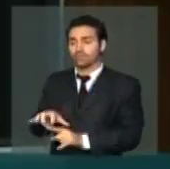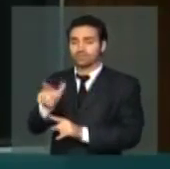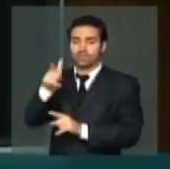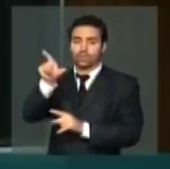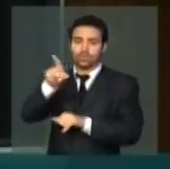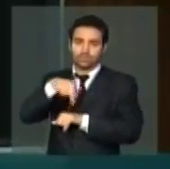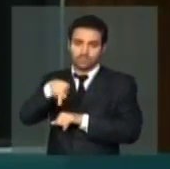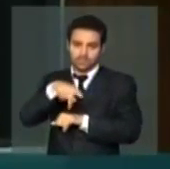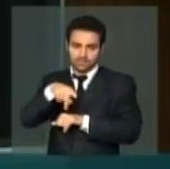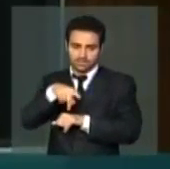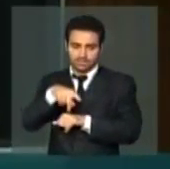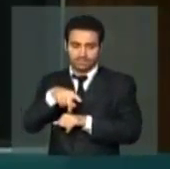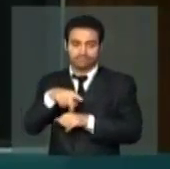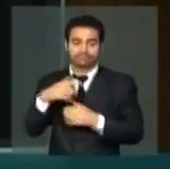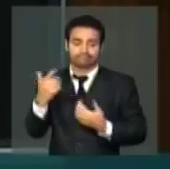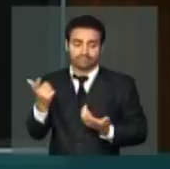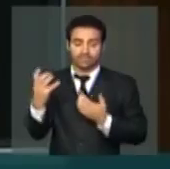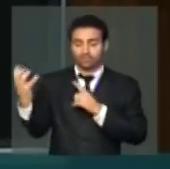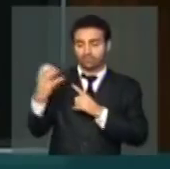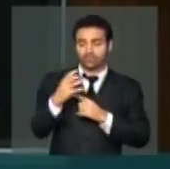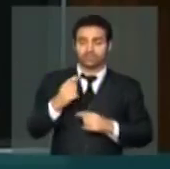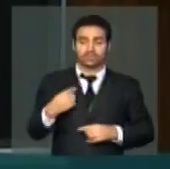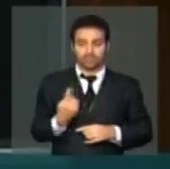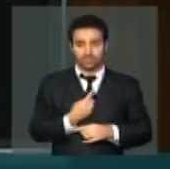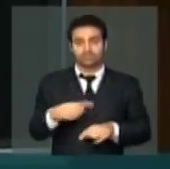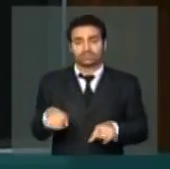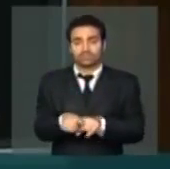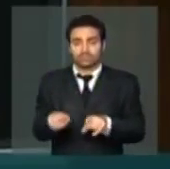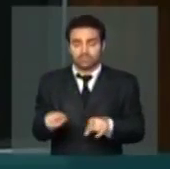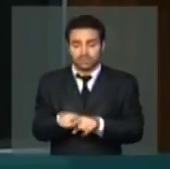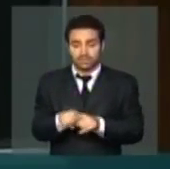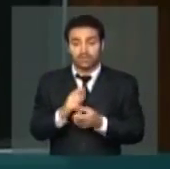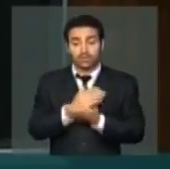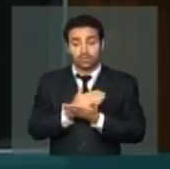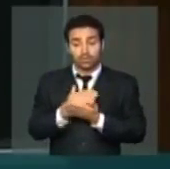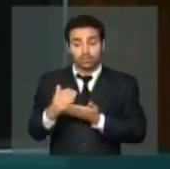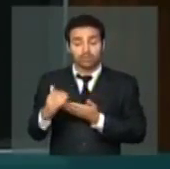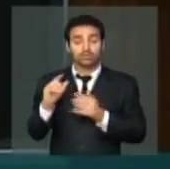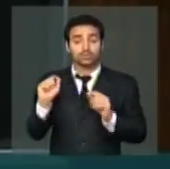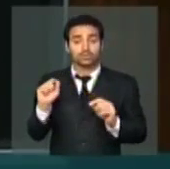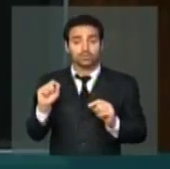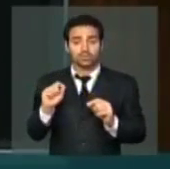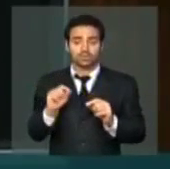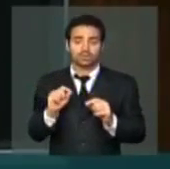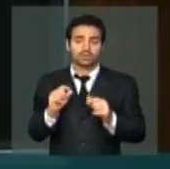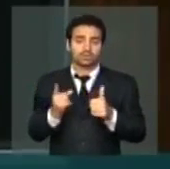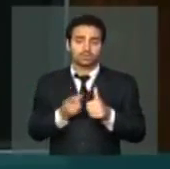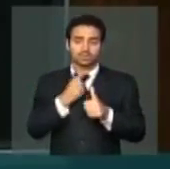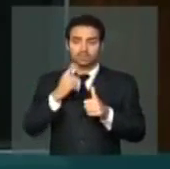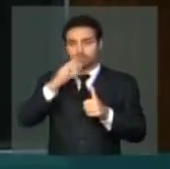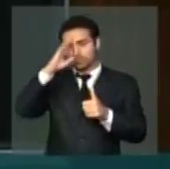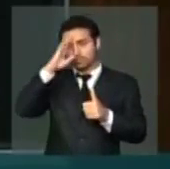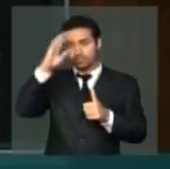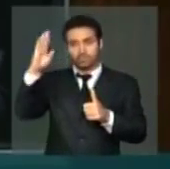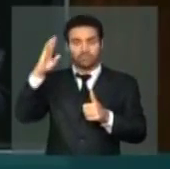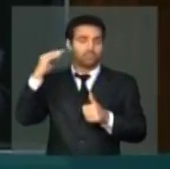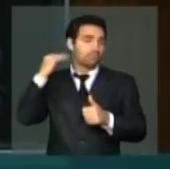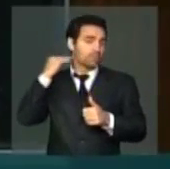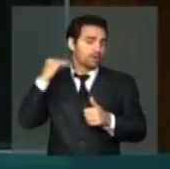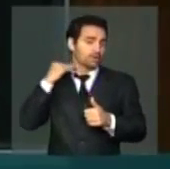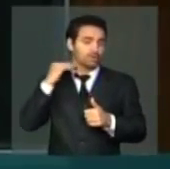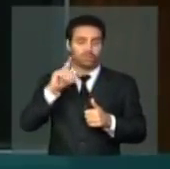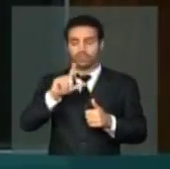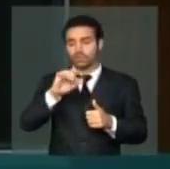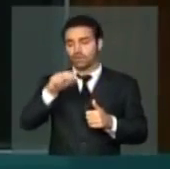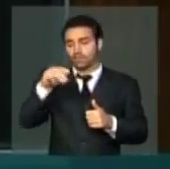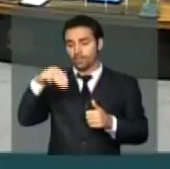nossas portas. Essa crise, é bom relembrar, se iniciou com a quebra de um dos maiores bancos norte-americanos, o Lehman Brothers,